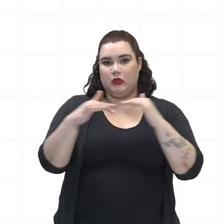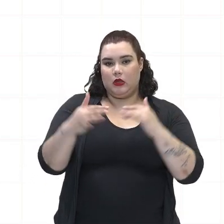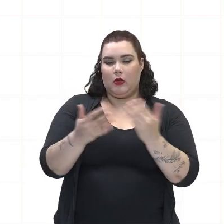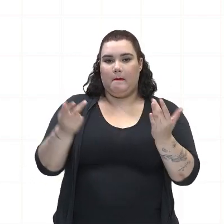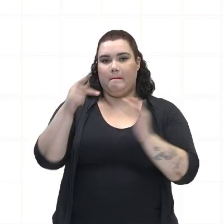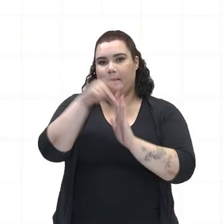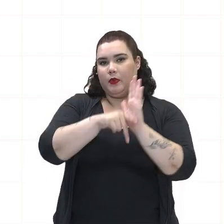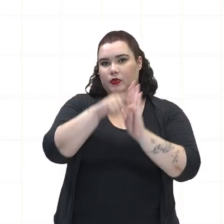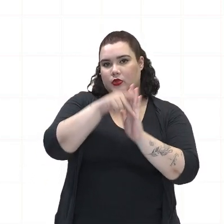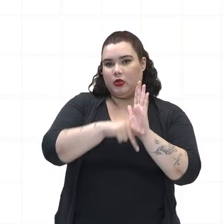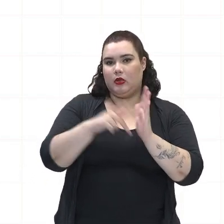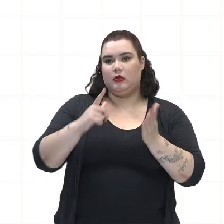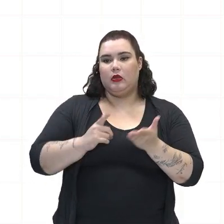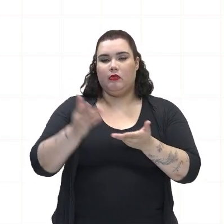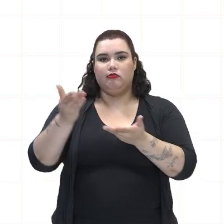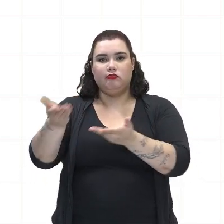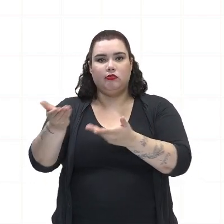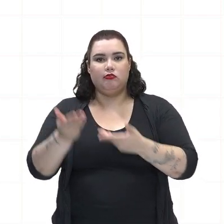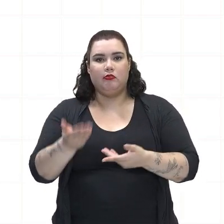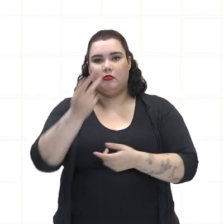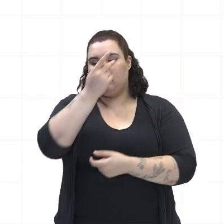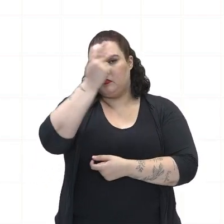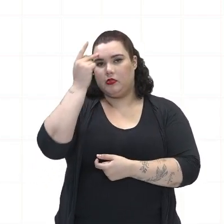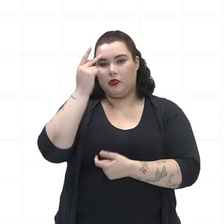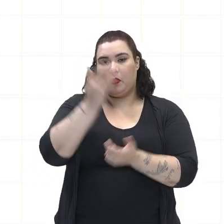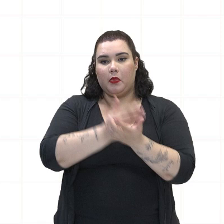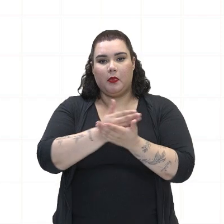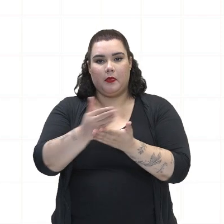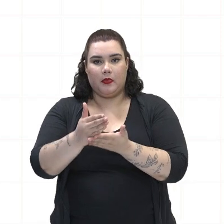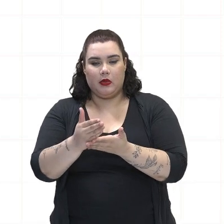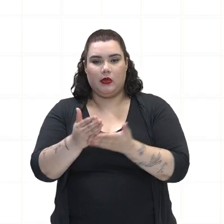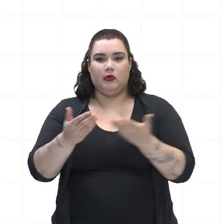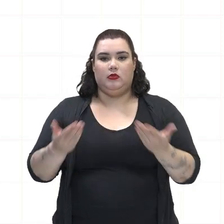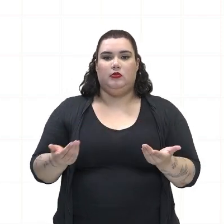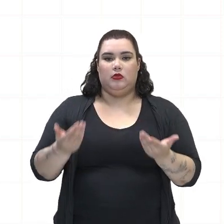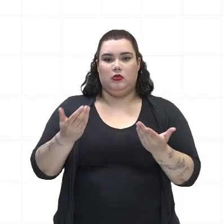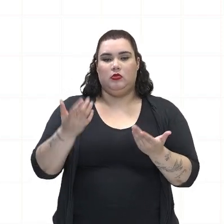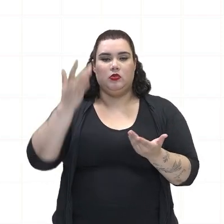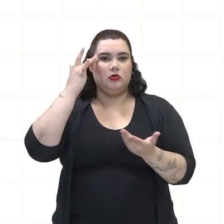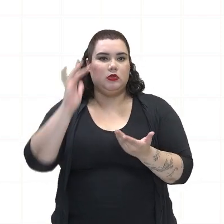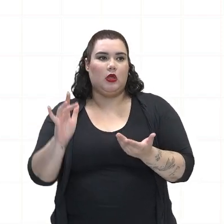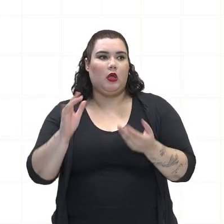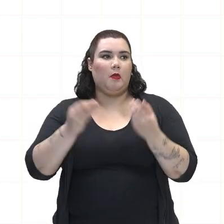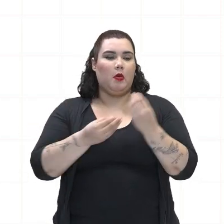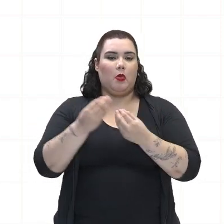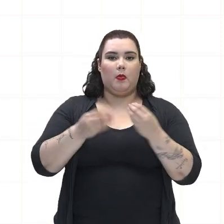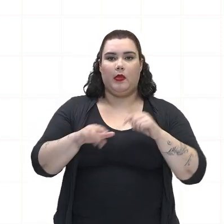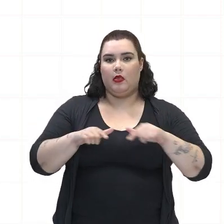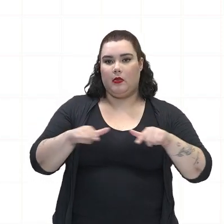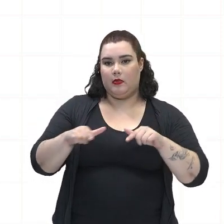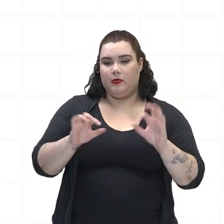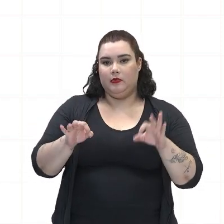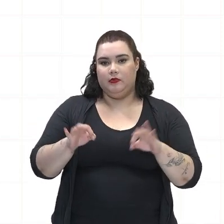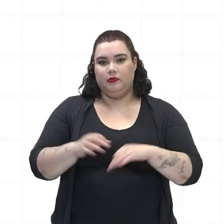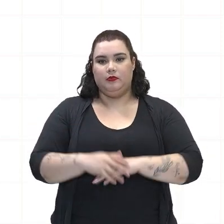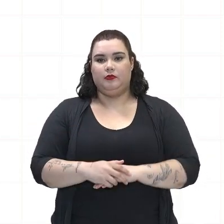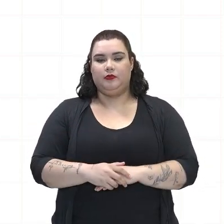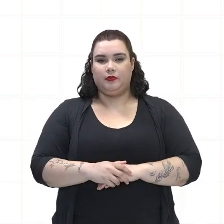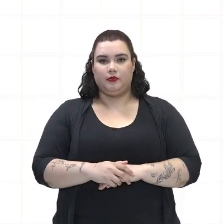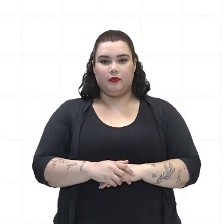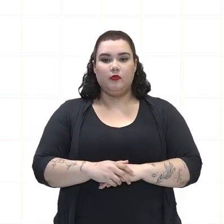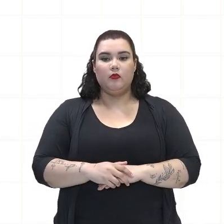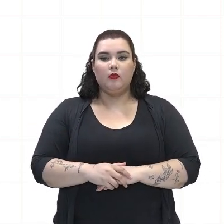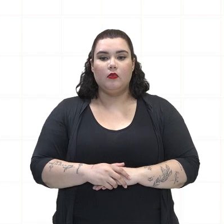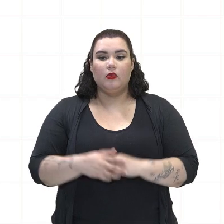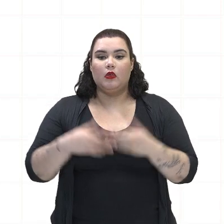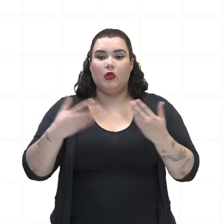ali para acolher essas pessoas que estão iniciando a vida, que ainda nem sabem direito o que vão fazer, né? Preparação e tudo mais.